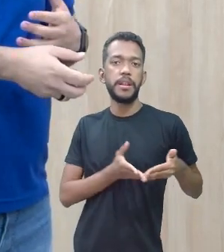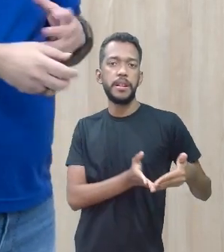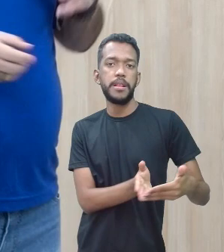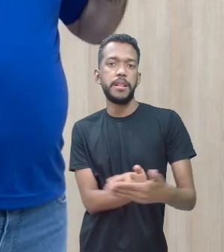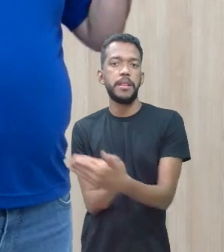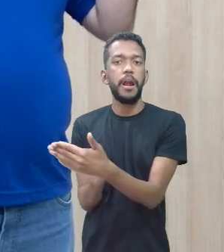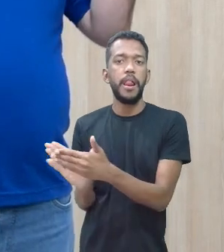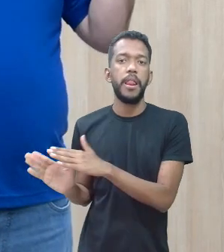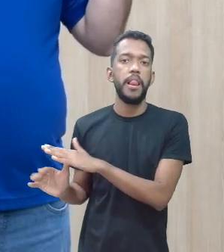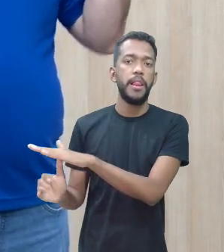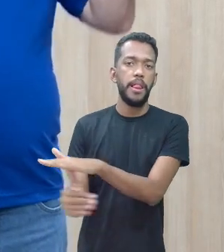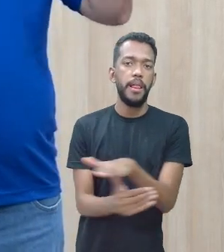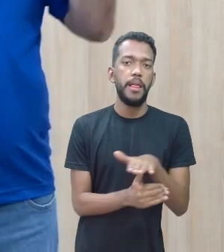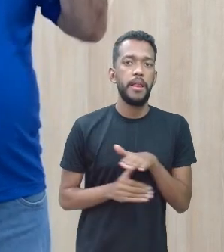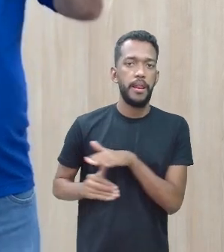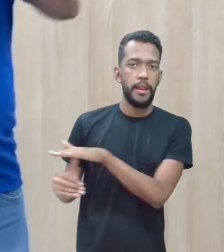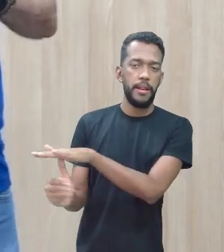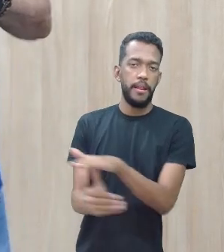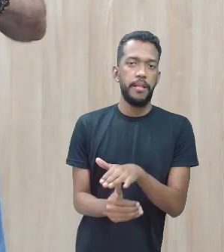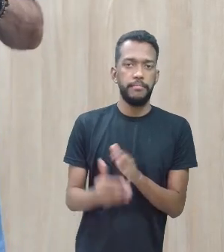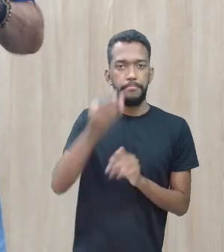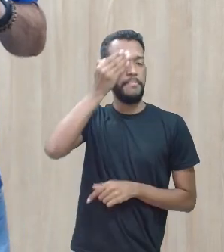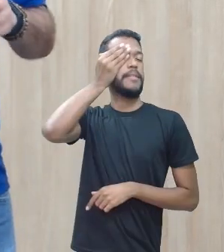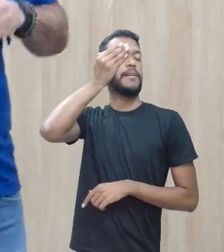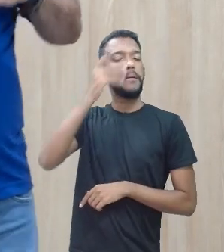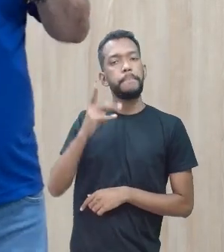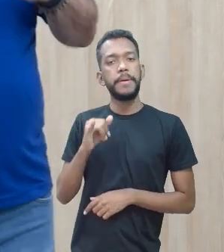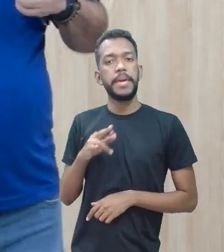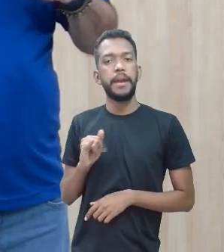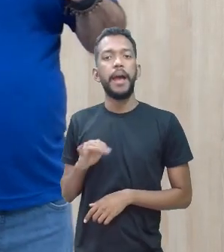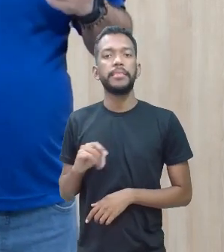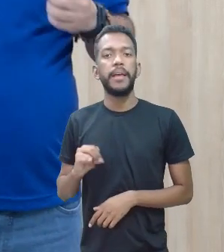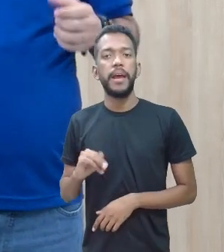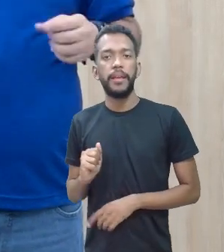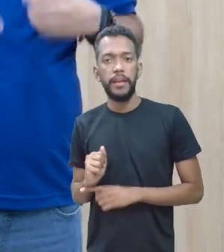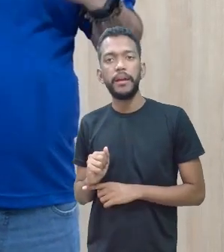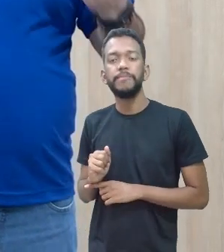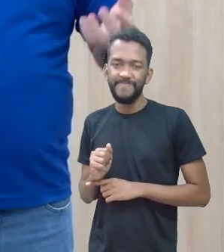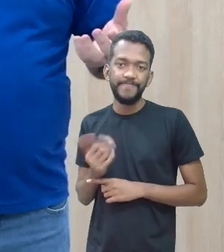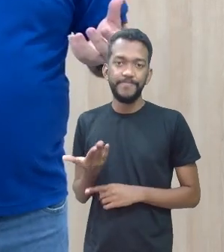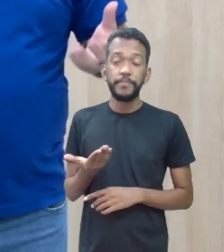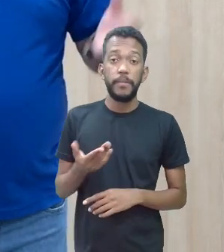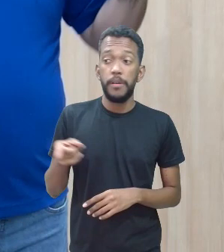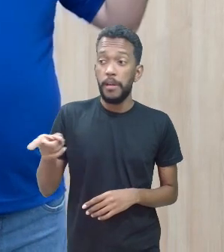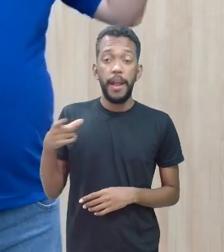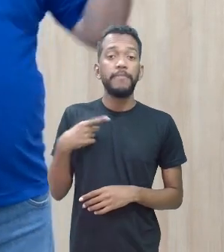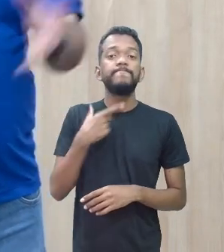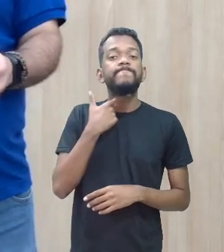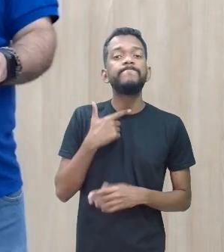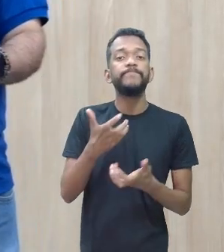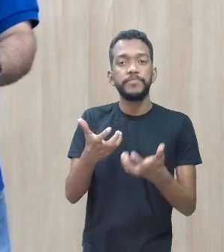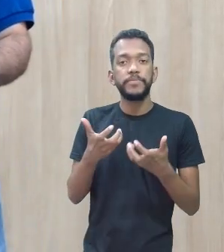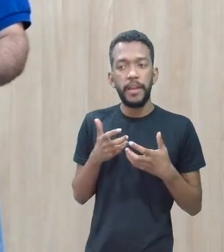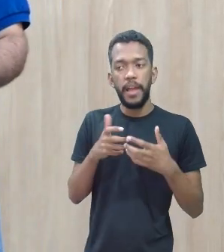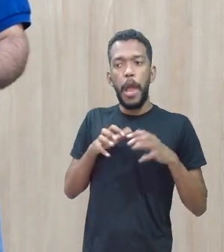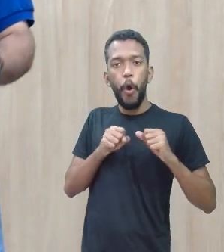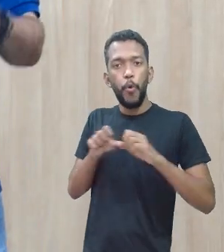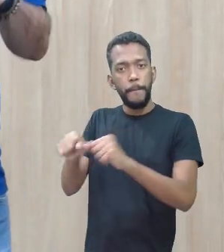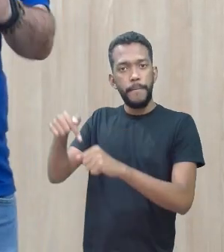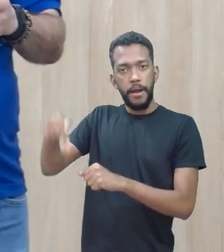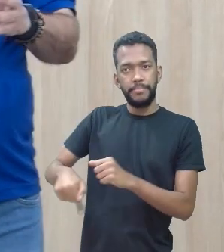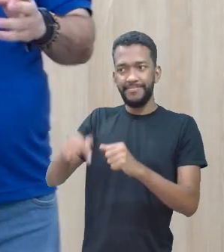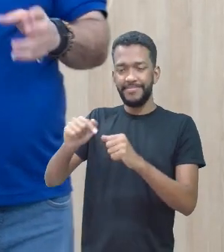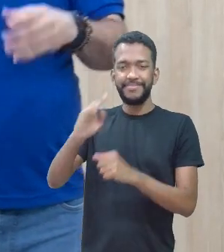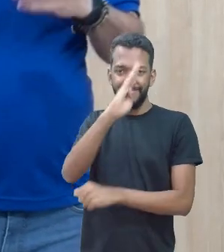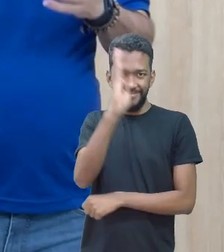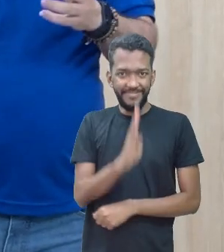pirataria, né? Com medo da invasão desses povos, eles resolveram utilizar algumas estratégias para a ocupação do território.